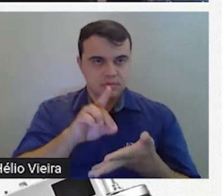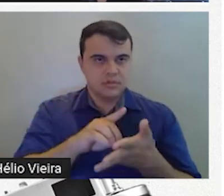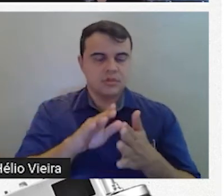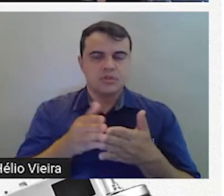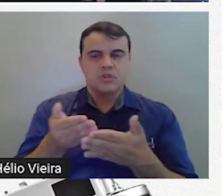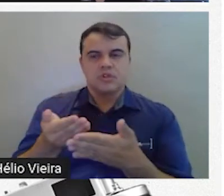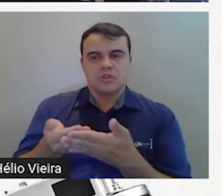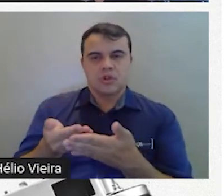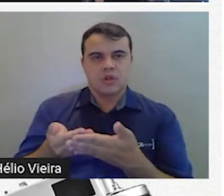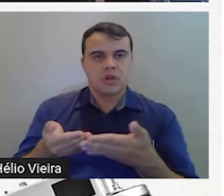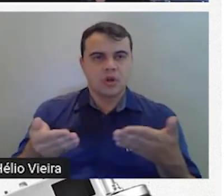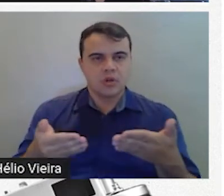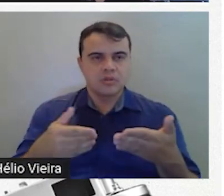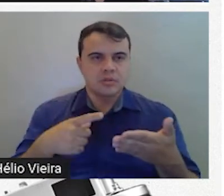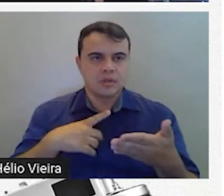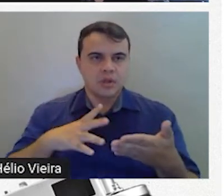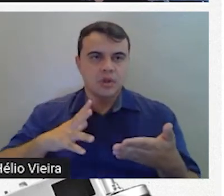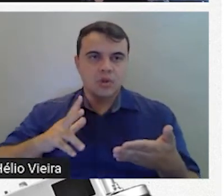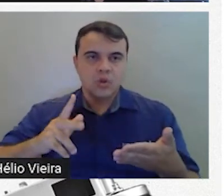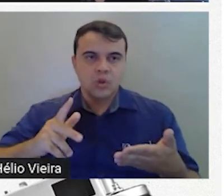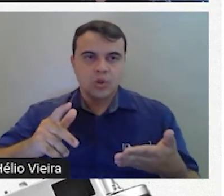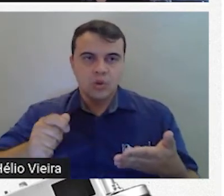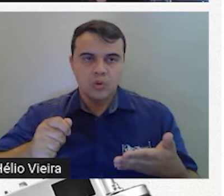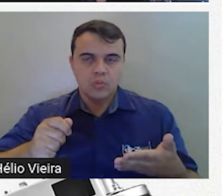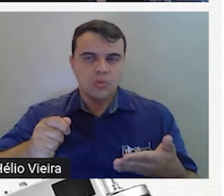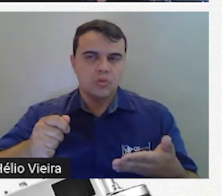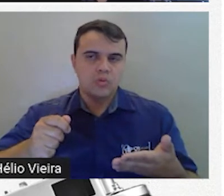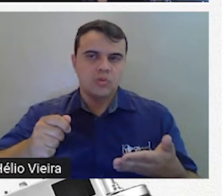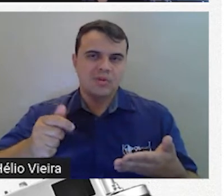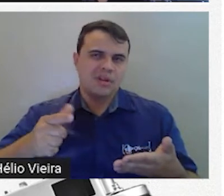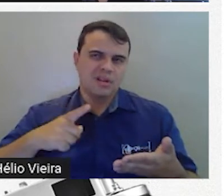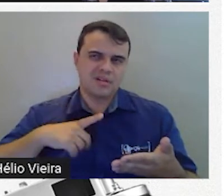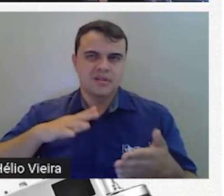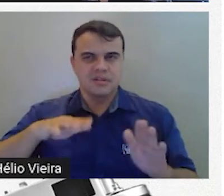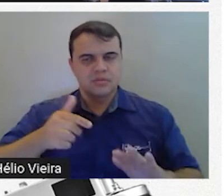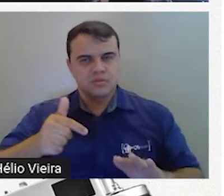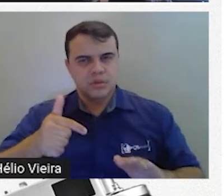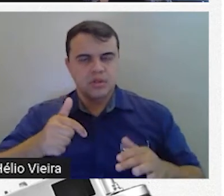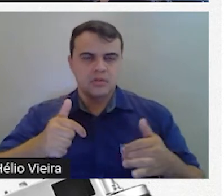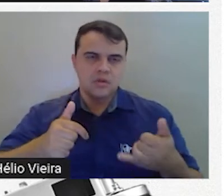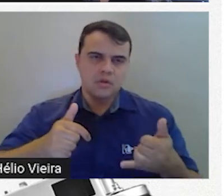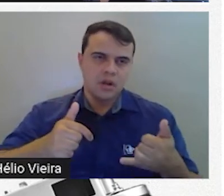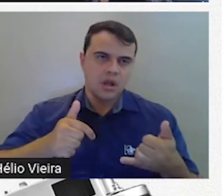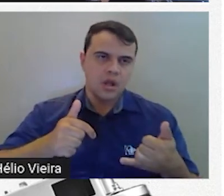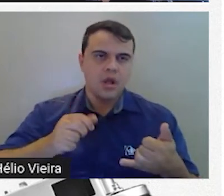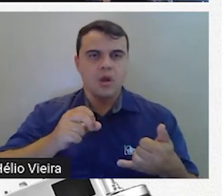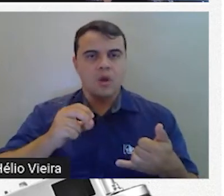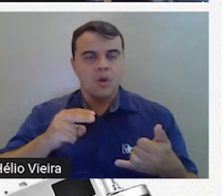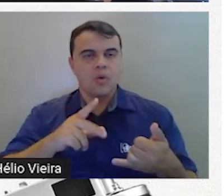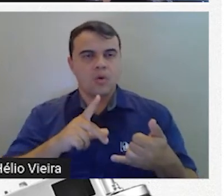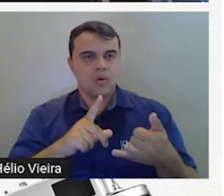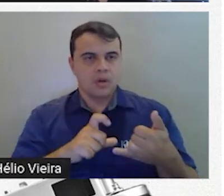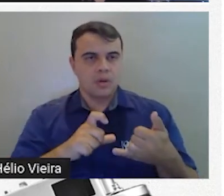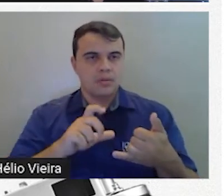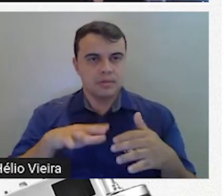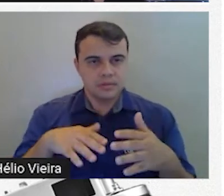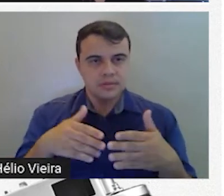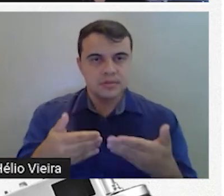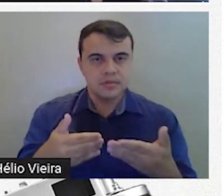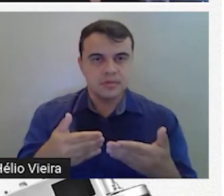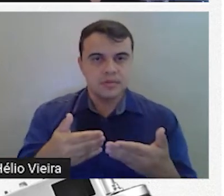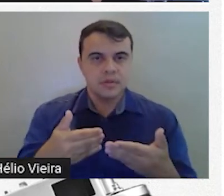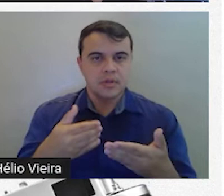escolas de hoje, a gente sabe que nem todo mundo tem acesso a um celular, ao celular que tem a câmera. Então,